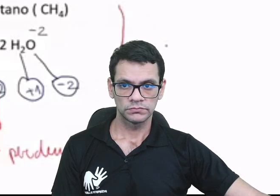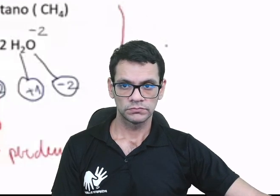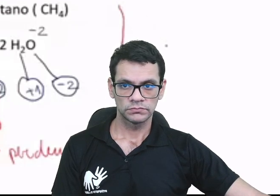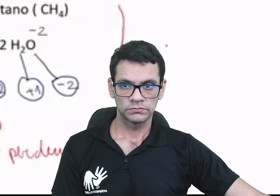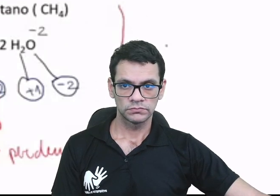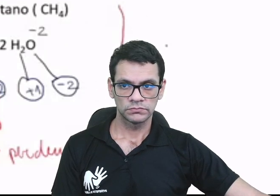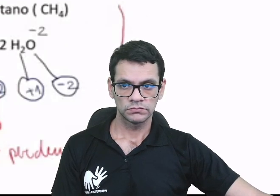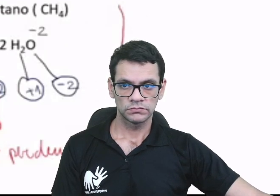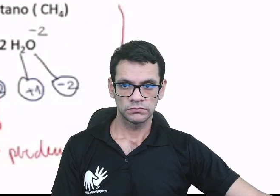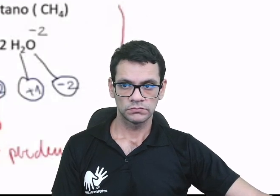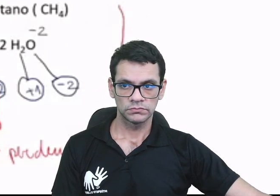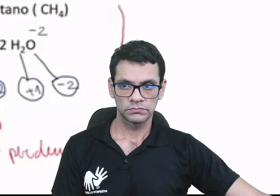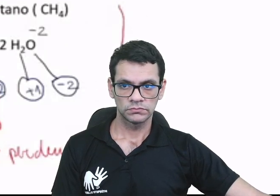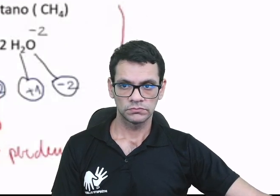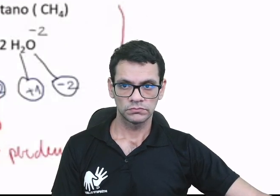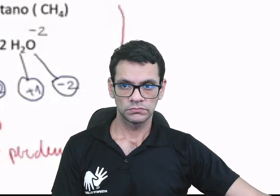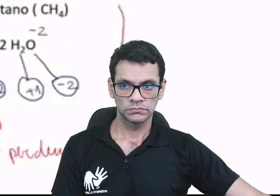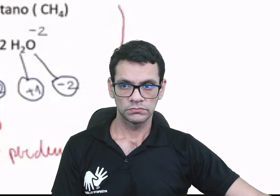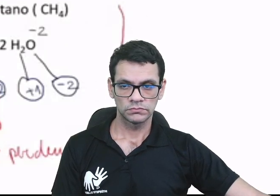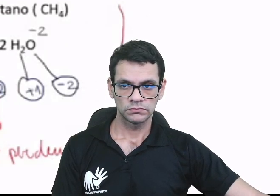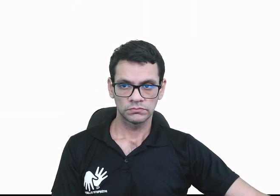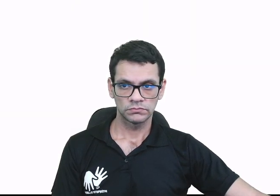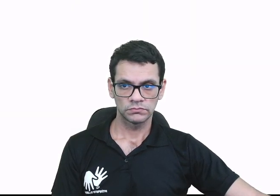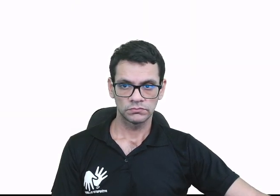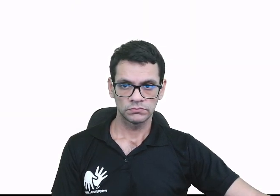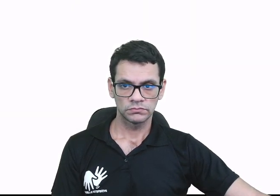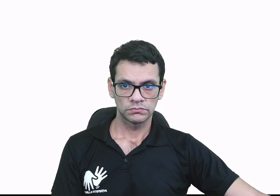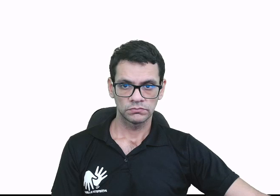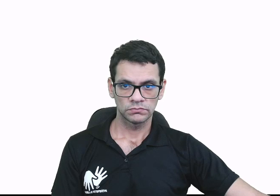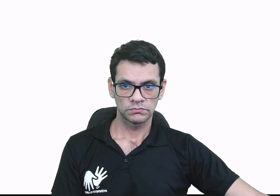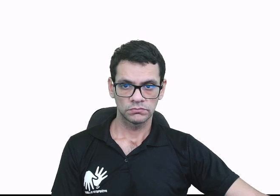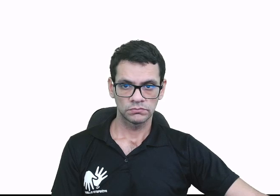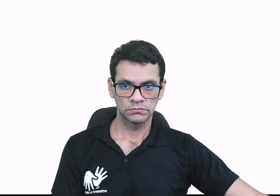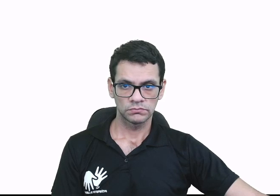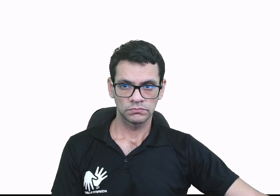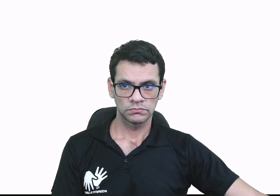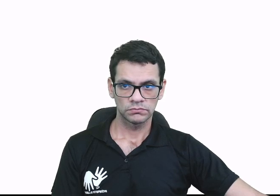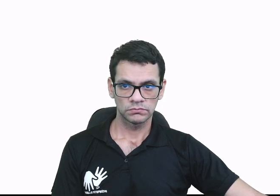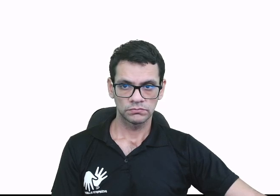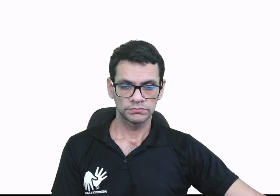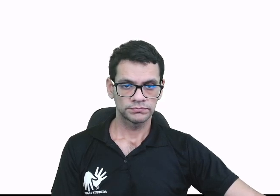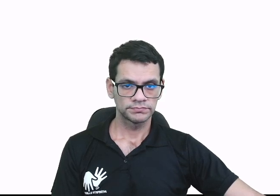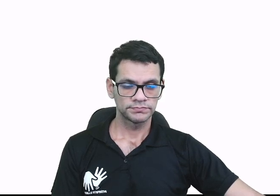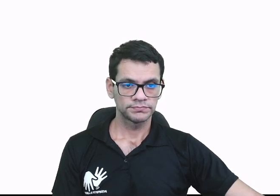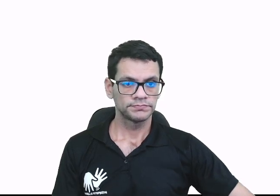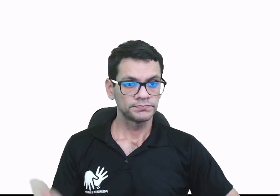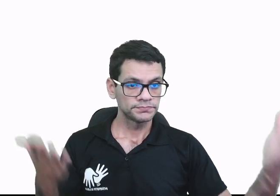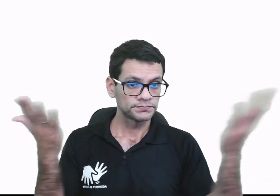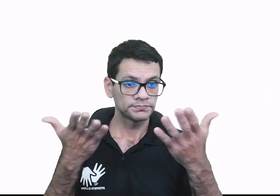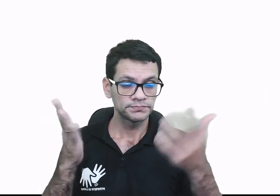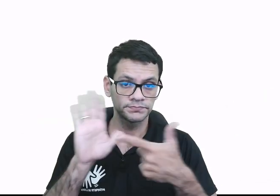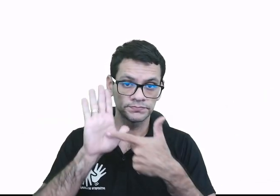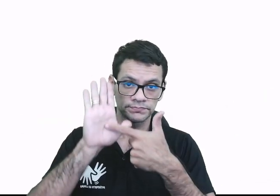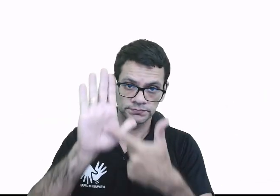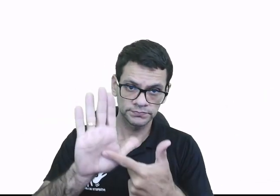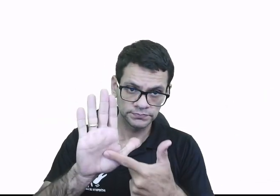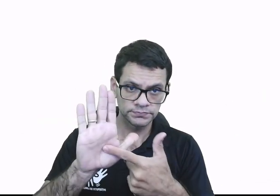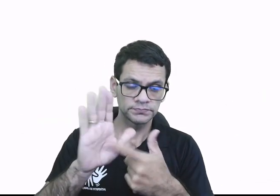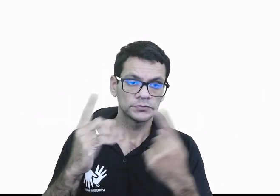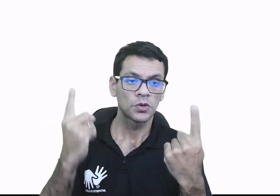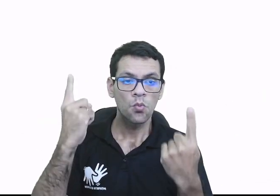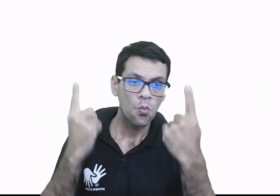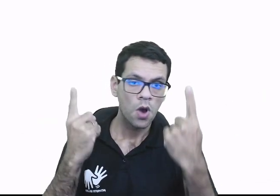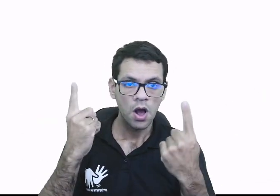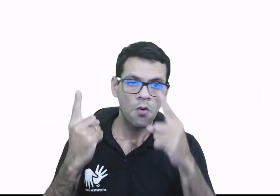Certo, gente? Então, vamos adiante. Indique os agentes redutores e oxidantes das